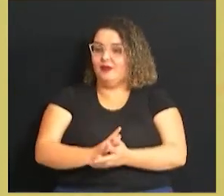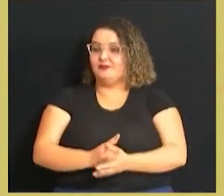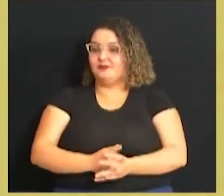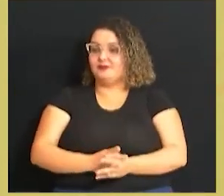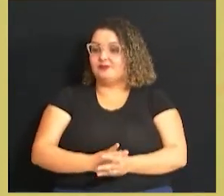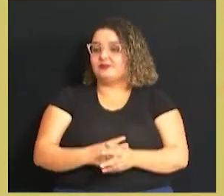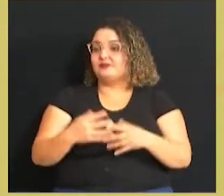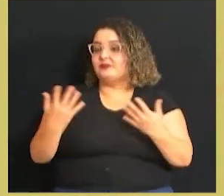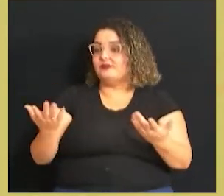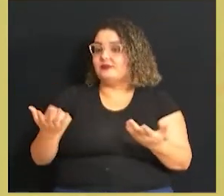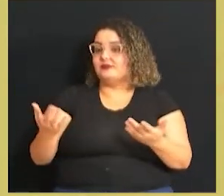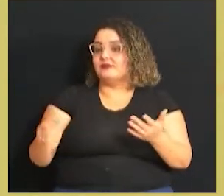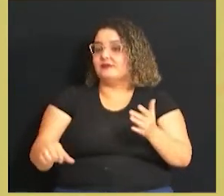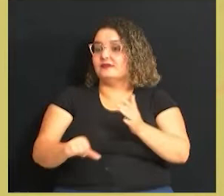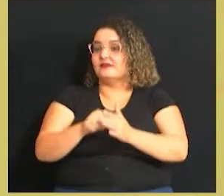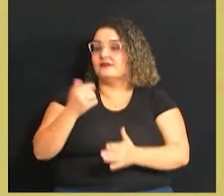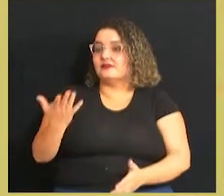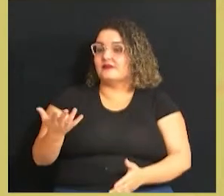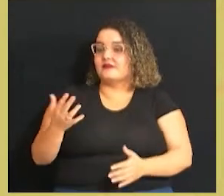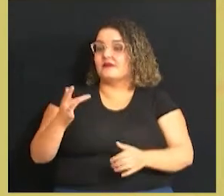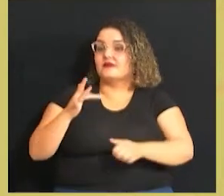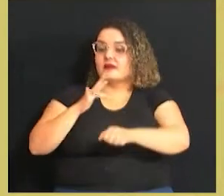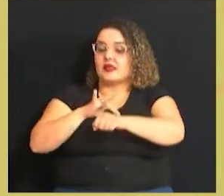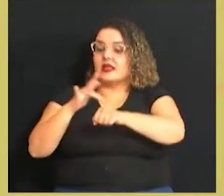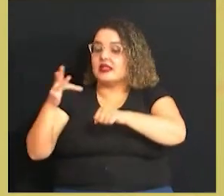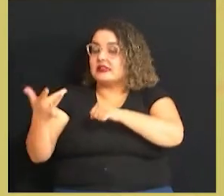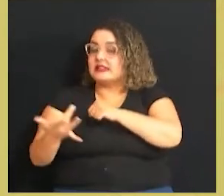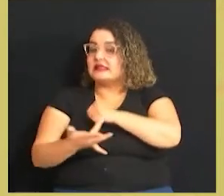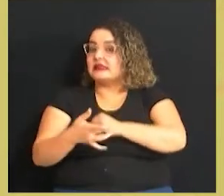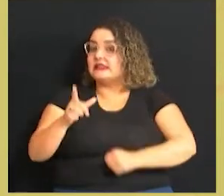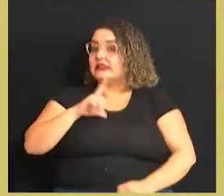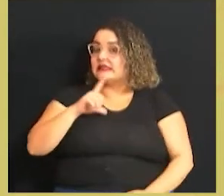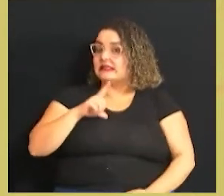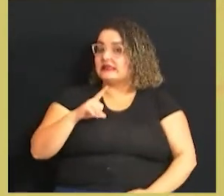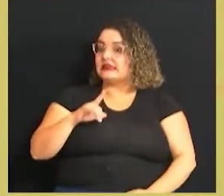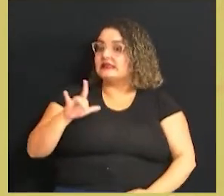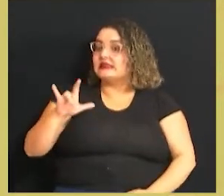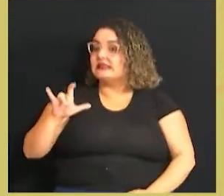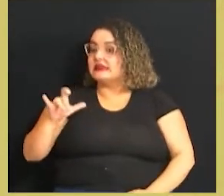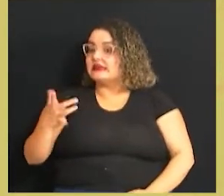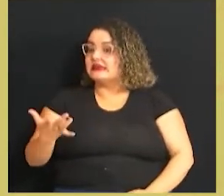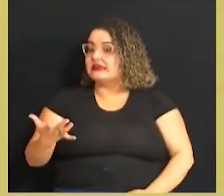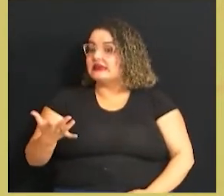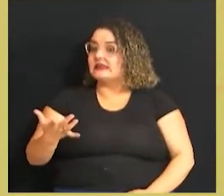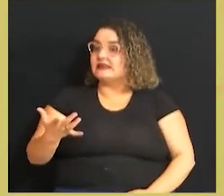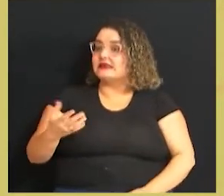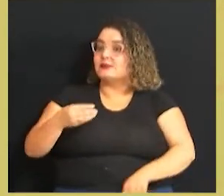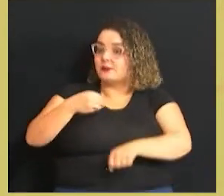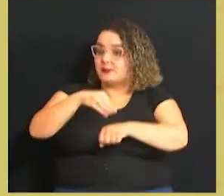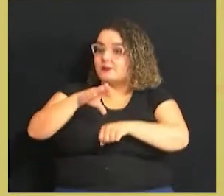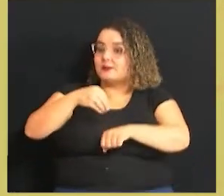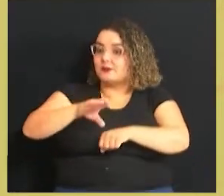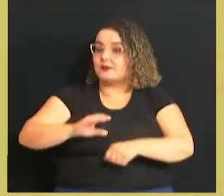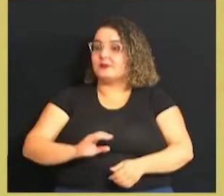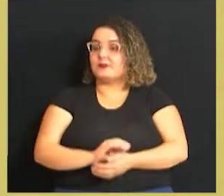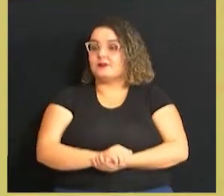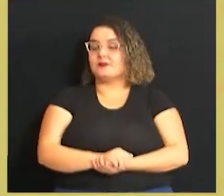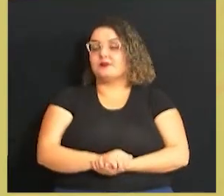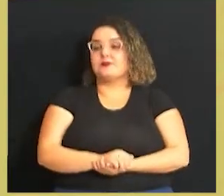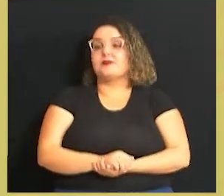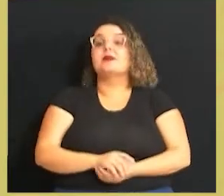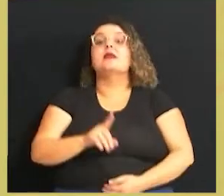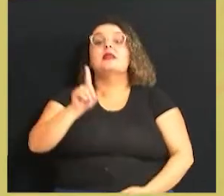escolas, tudo. Bom, primeiramente sobre redes sociais, você tem uma página no Instagram que passa